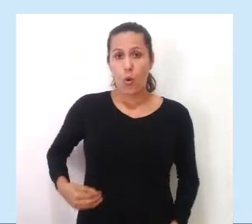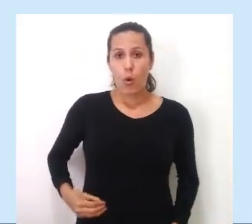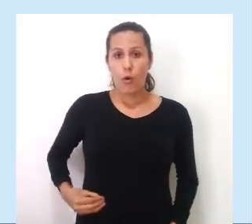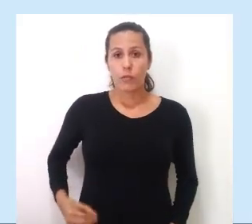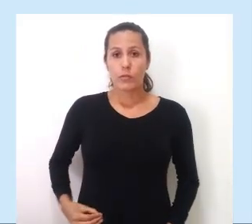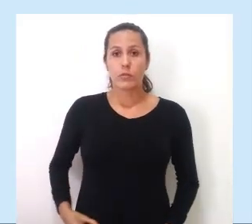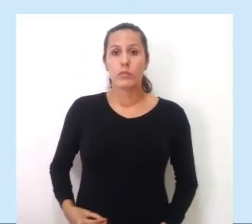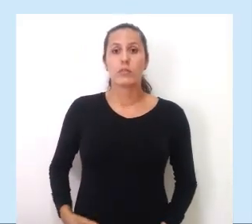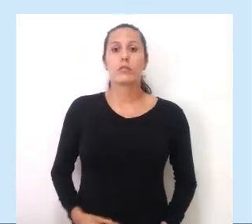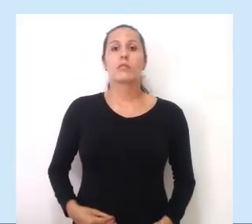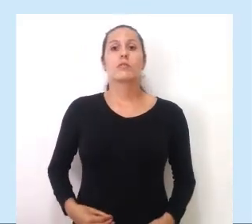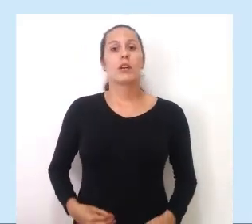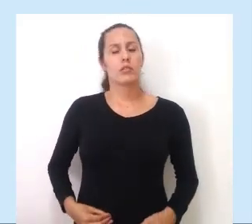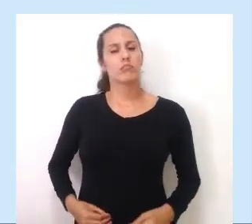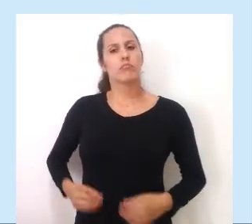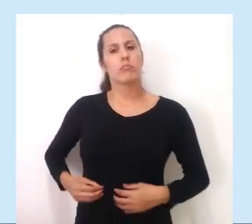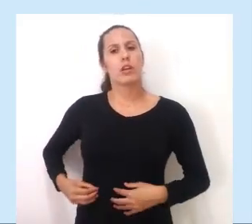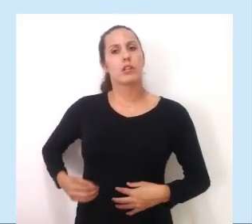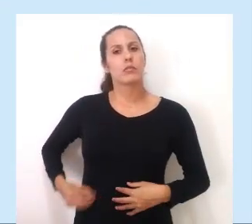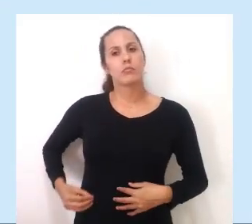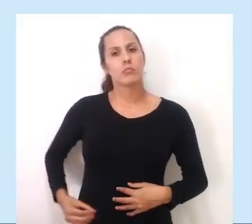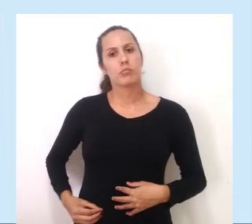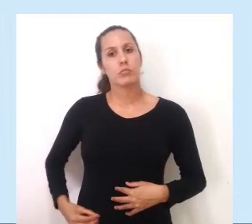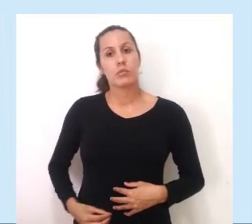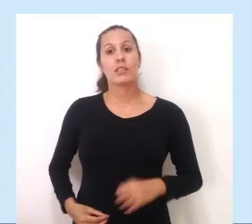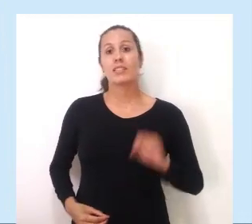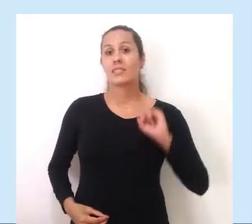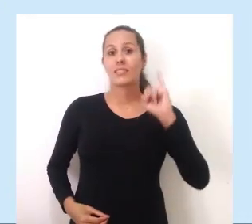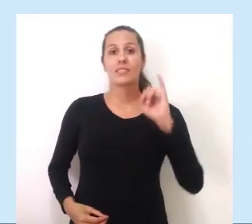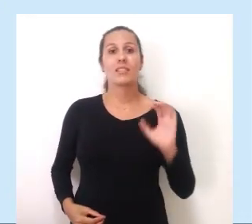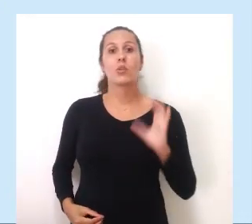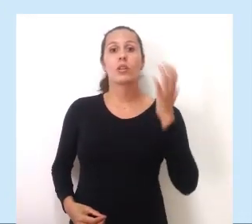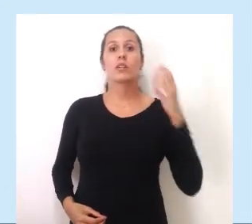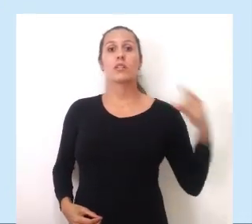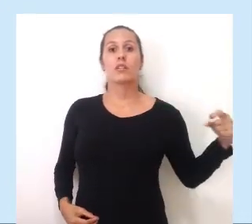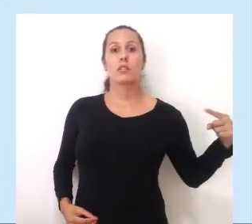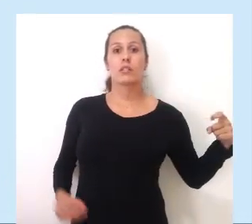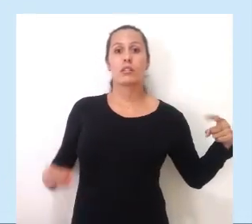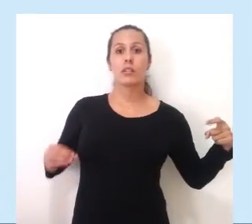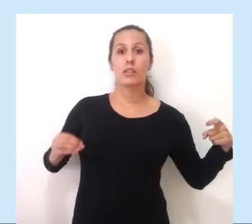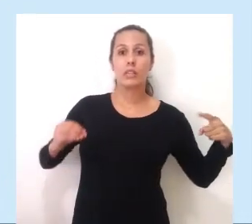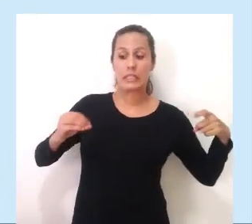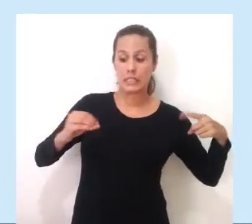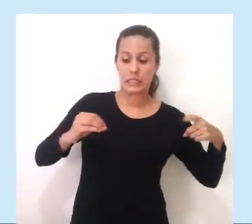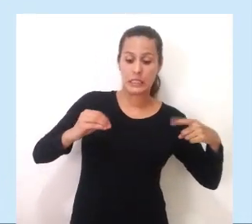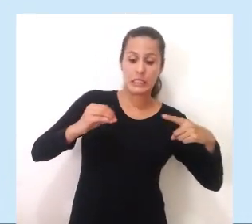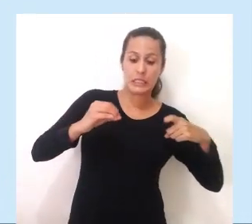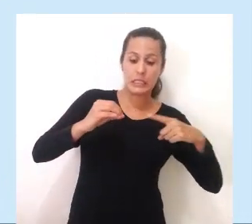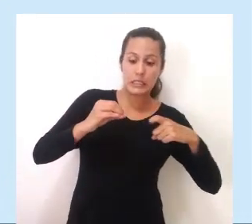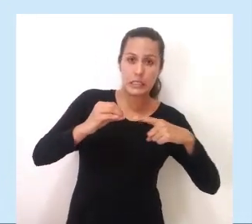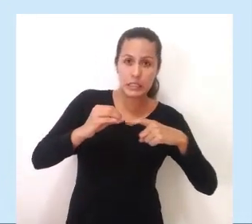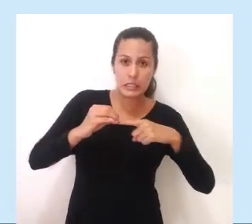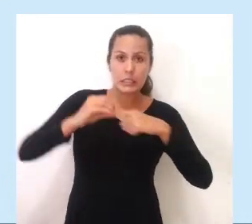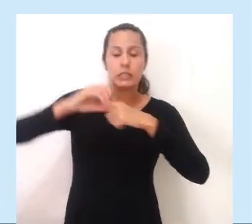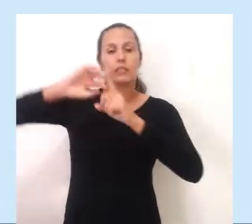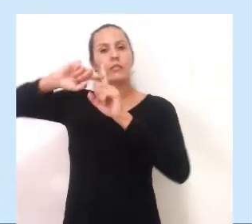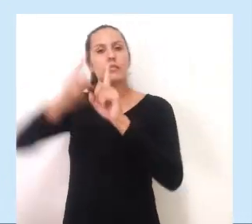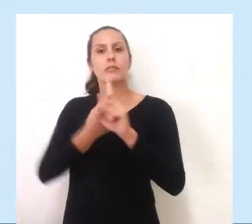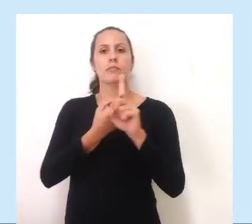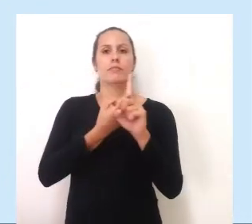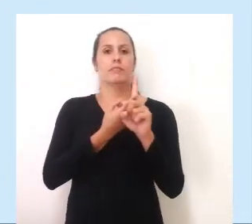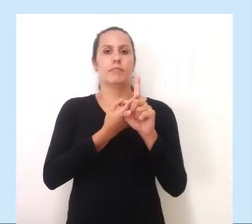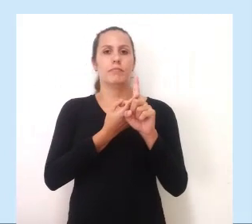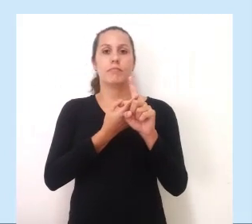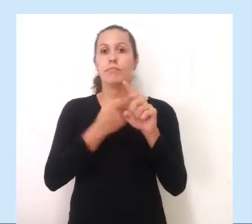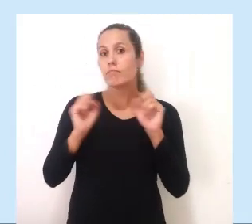tomar mais hormônio, o óvulo sai do ovário, vai ficar numa posição e se houver o gameta masculino,